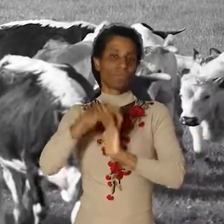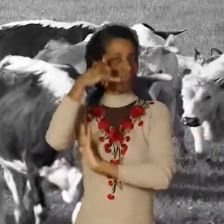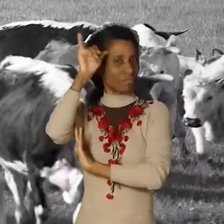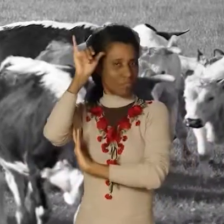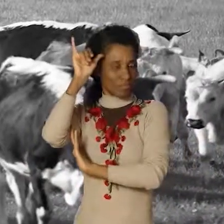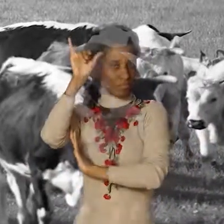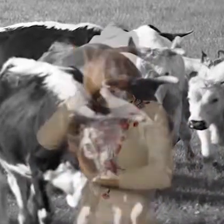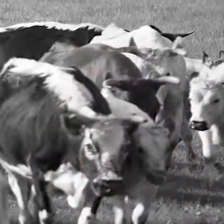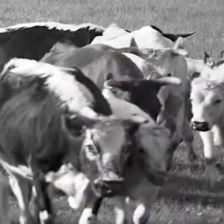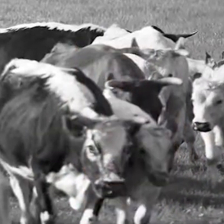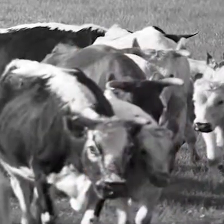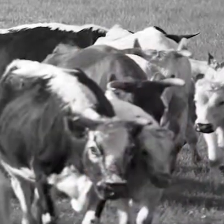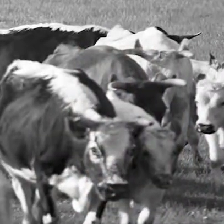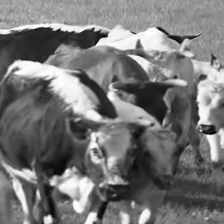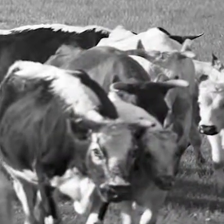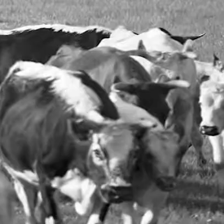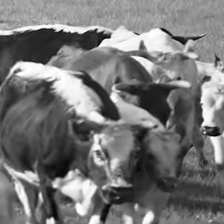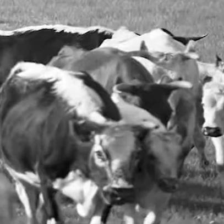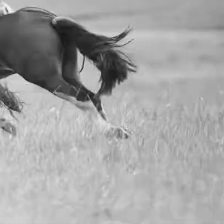o gado.